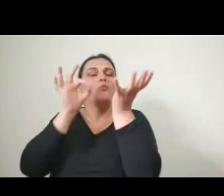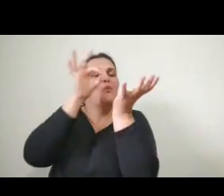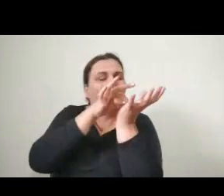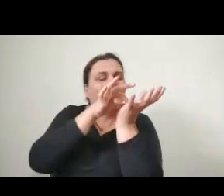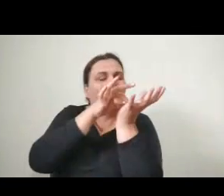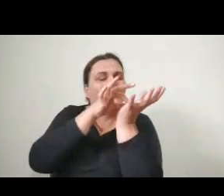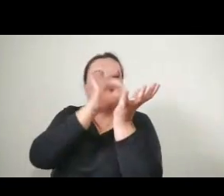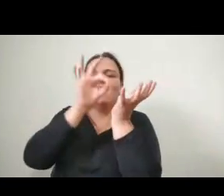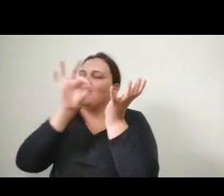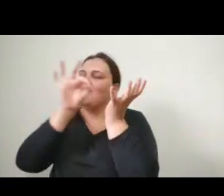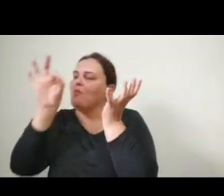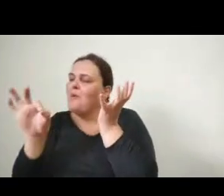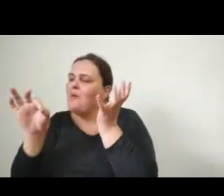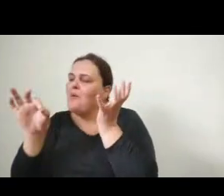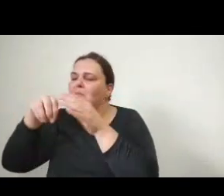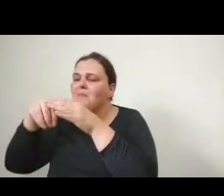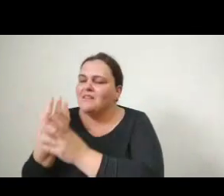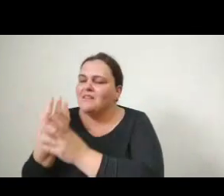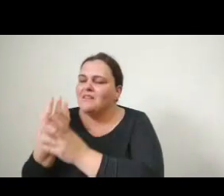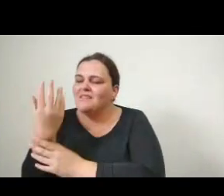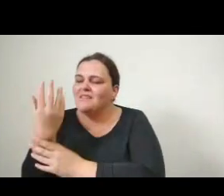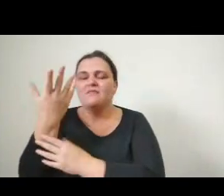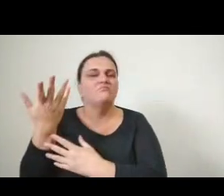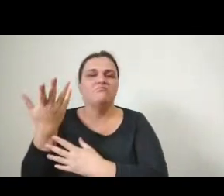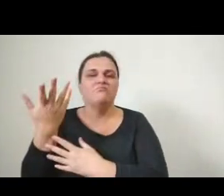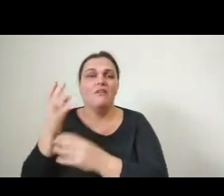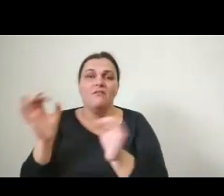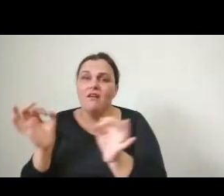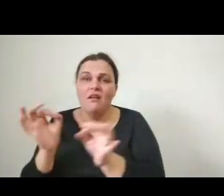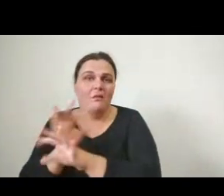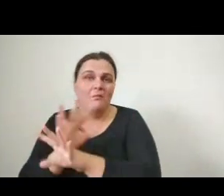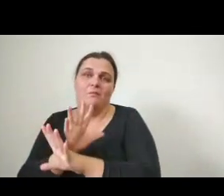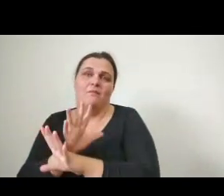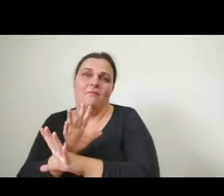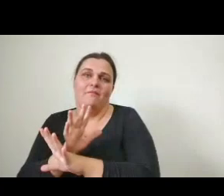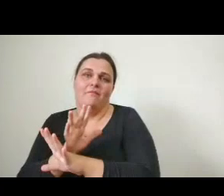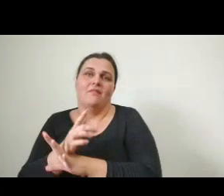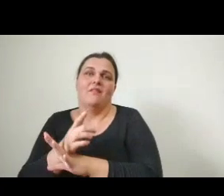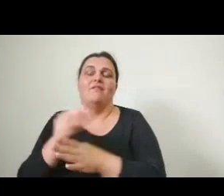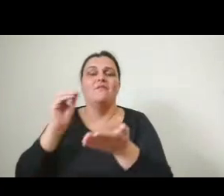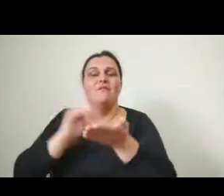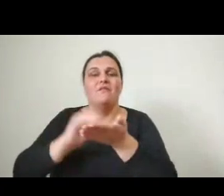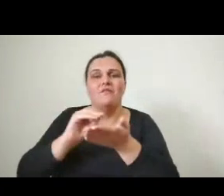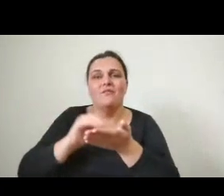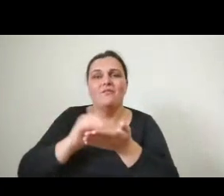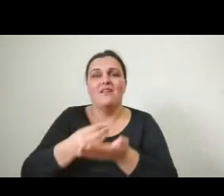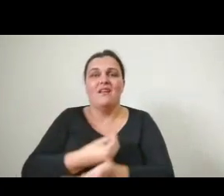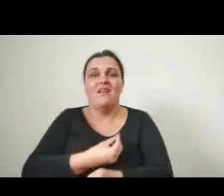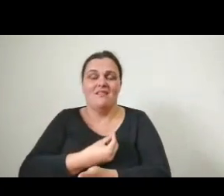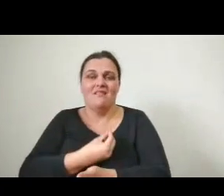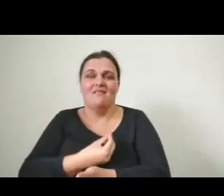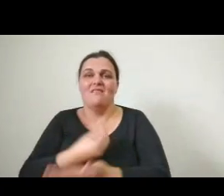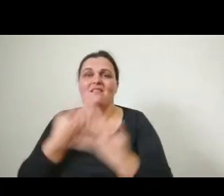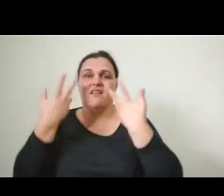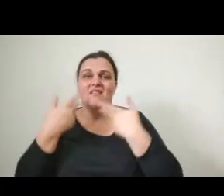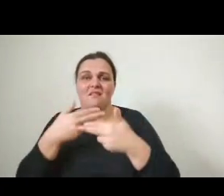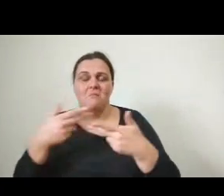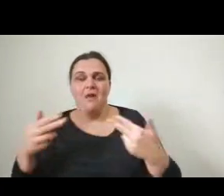funções ecológicas, né, processos ecológicos como a ciclagem de nutrientes do solo. São processos ecológicos,